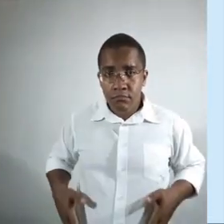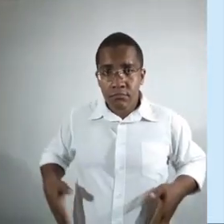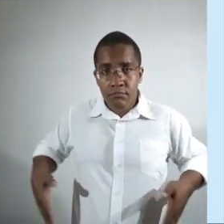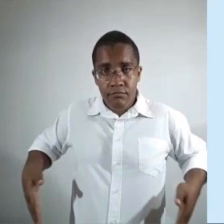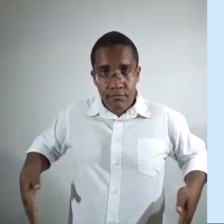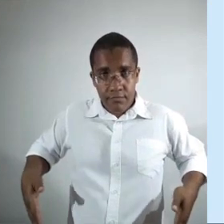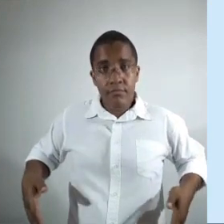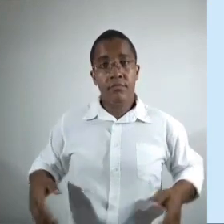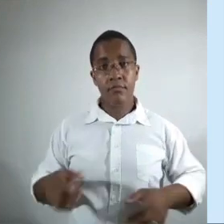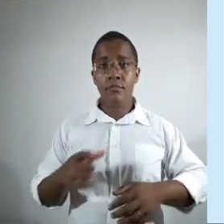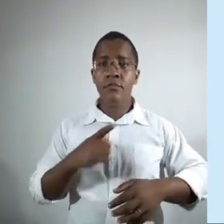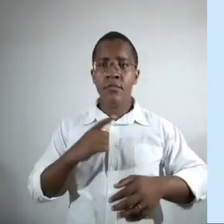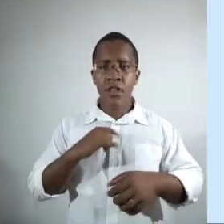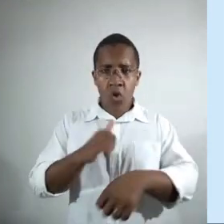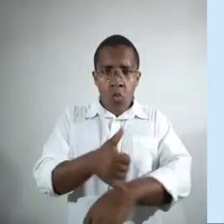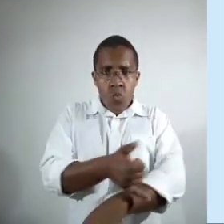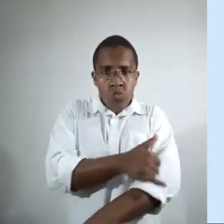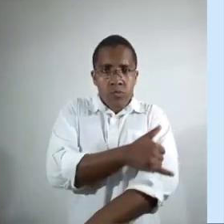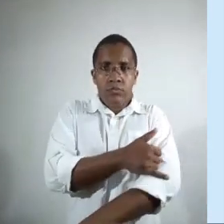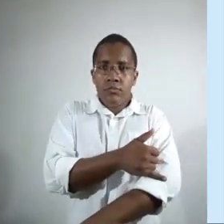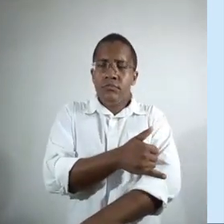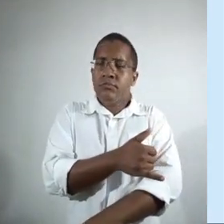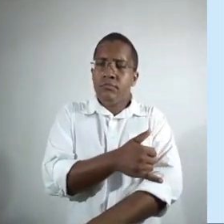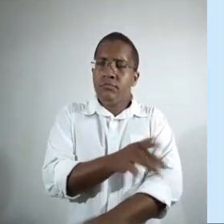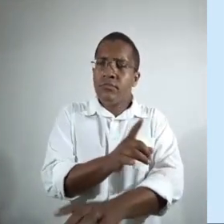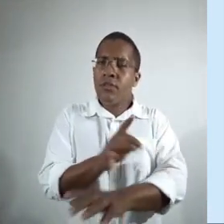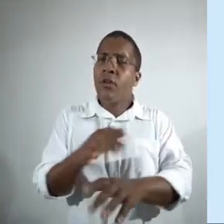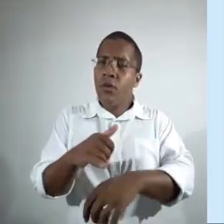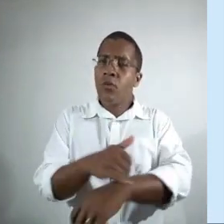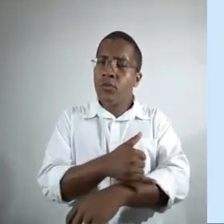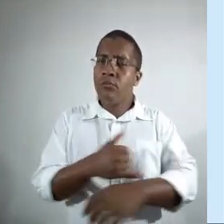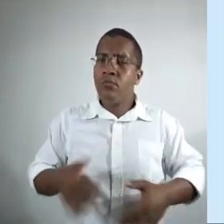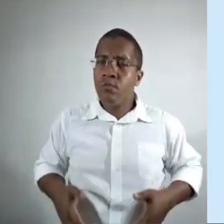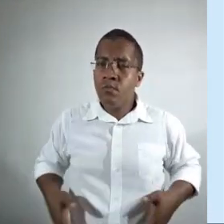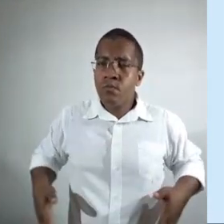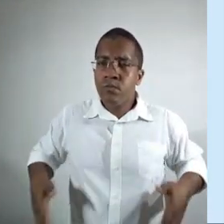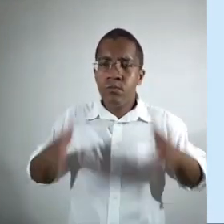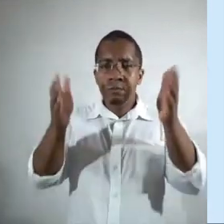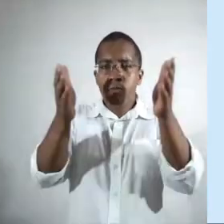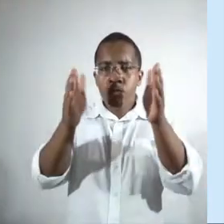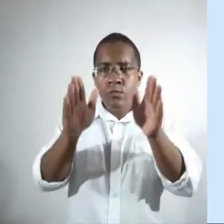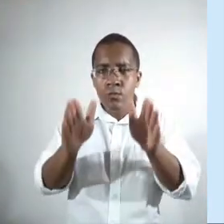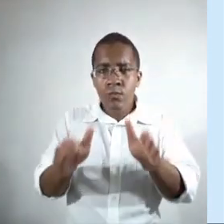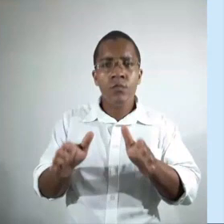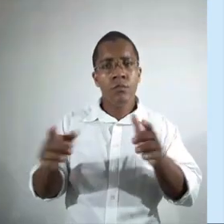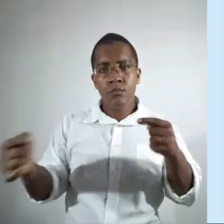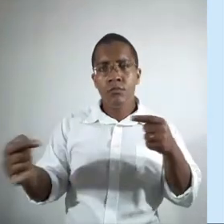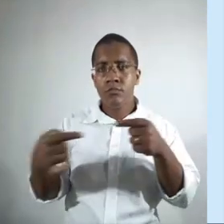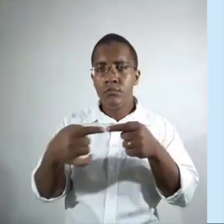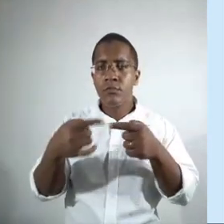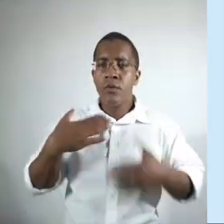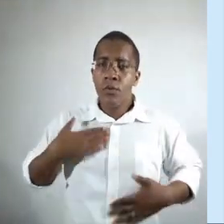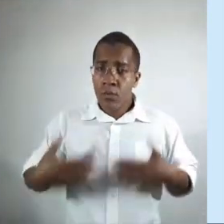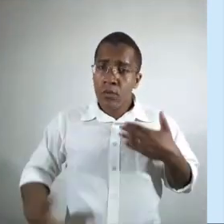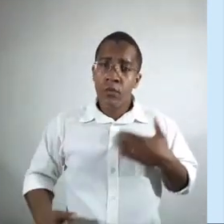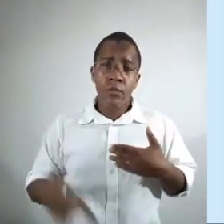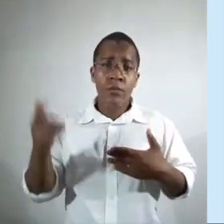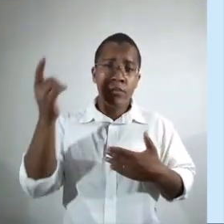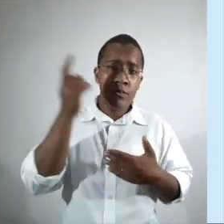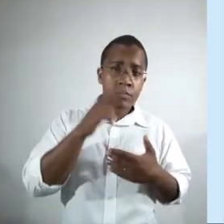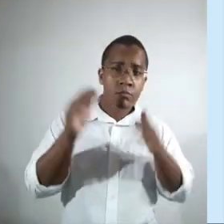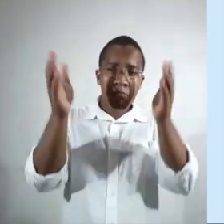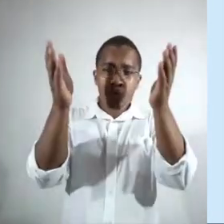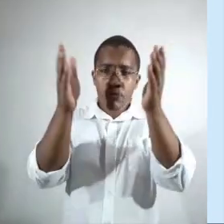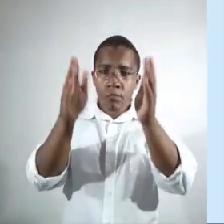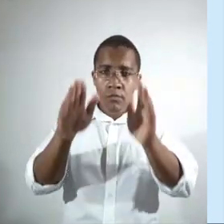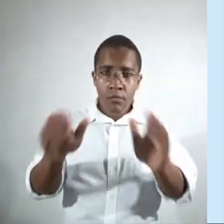nos quadris. Quando eu falo em gordura, não é a gordura ruim não, viu? É a gordura boa, que vai se organizar no seu corpo para poder